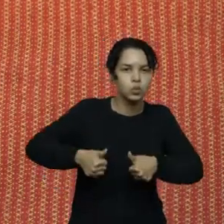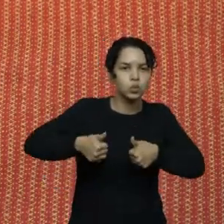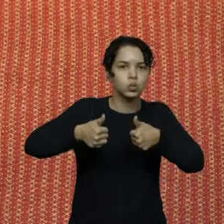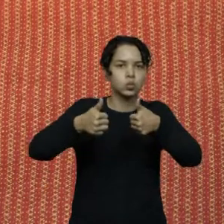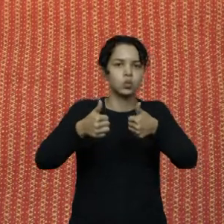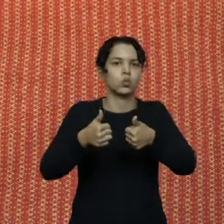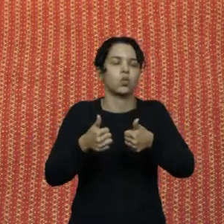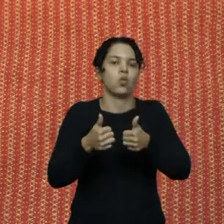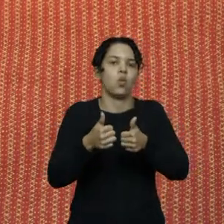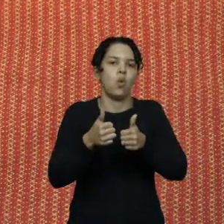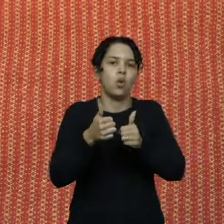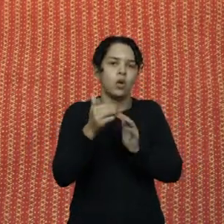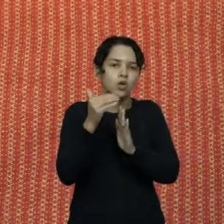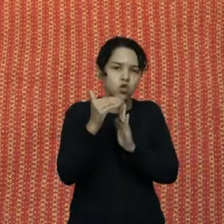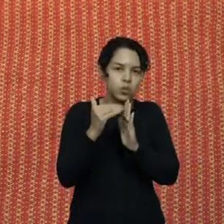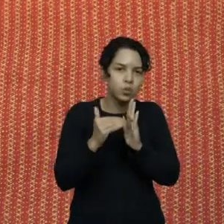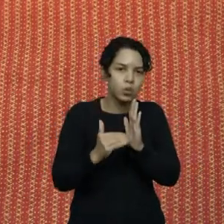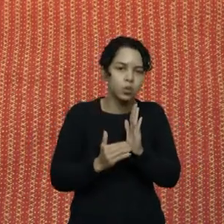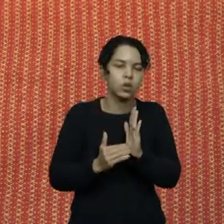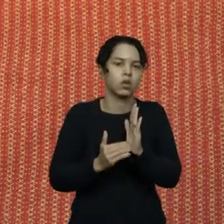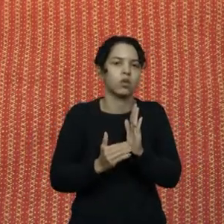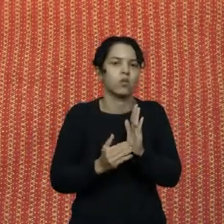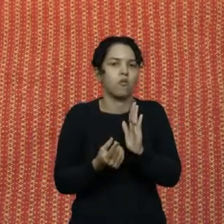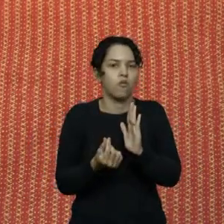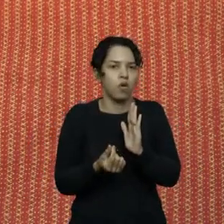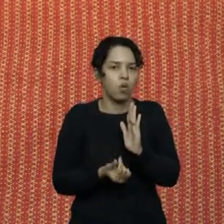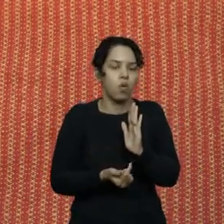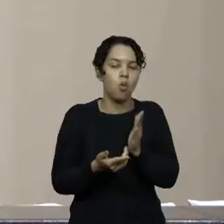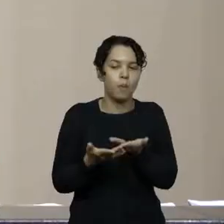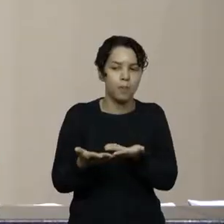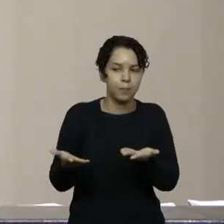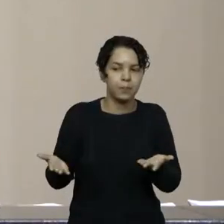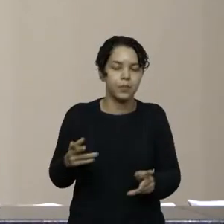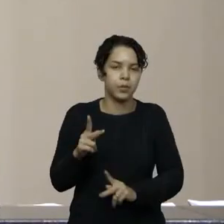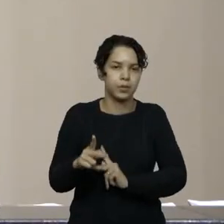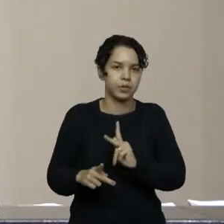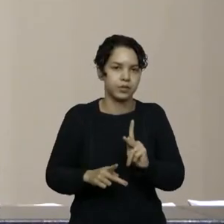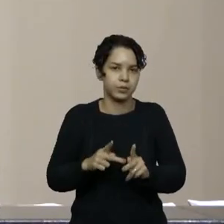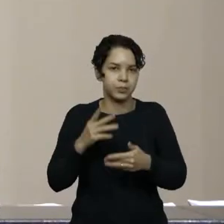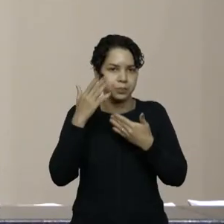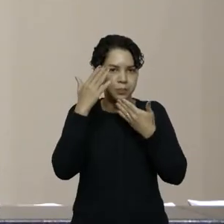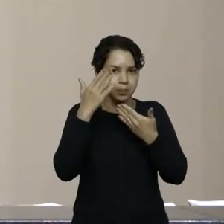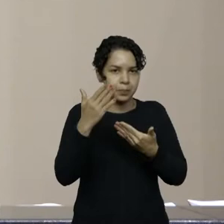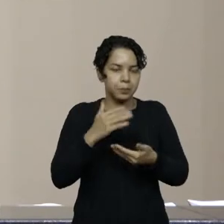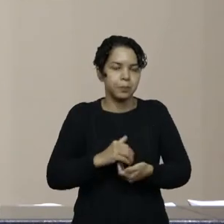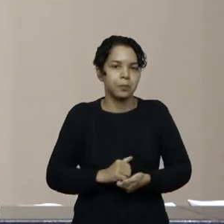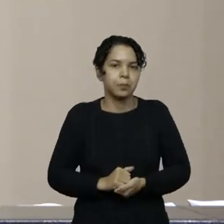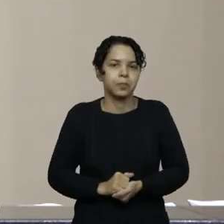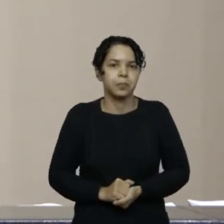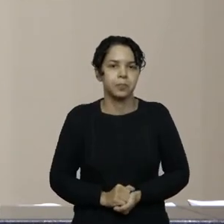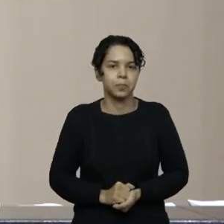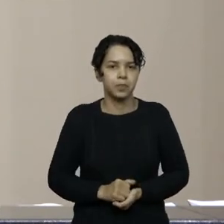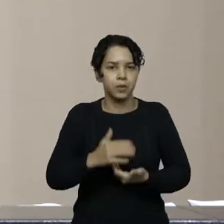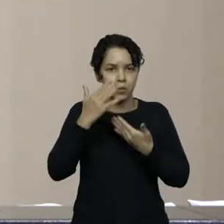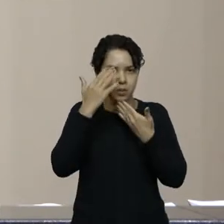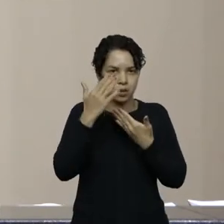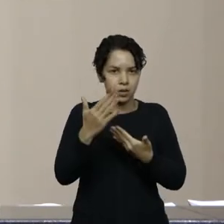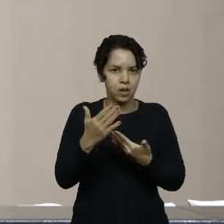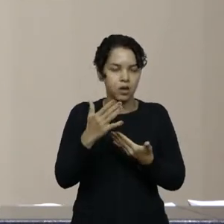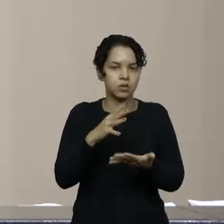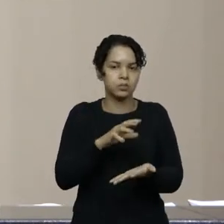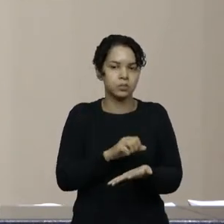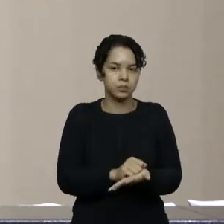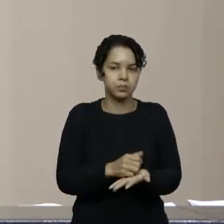diminuir o preço para o cidadão Obrigado presidente e marcar o deputado Maurício ainda escrito o